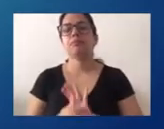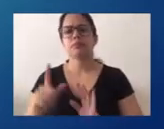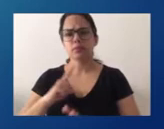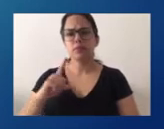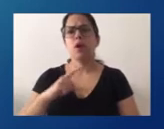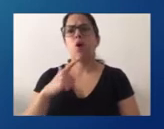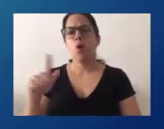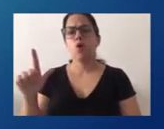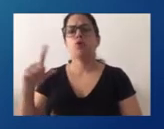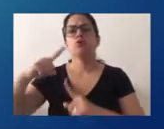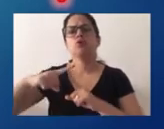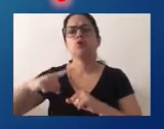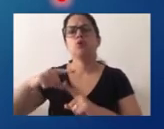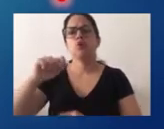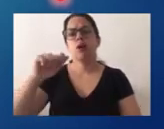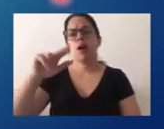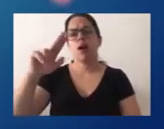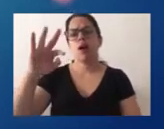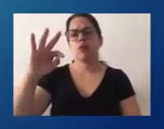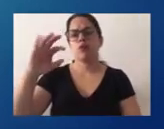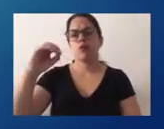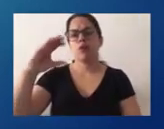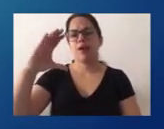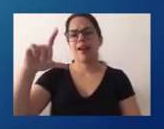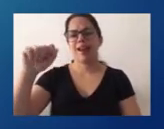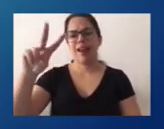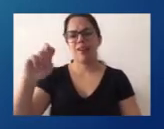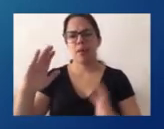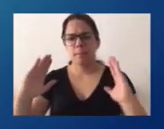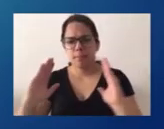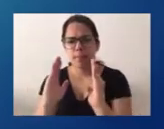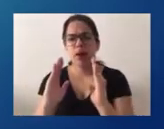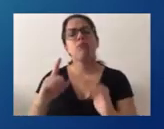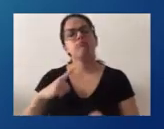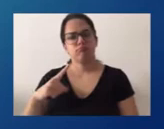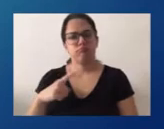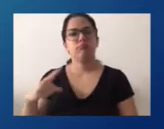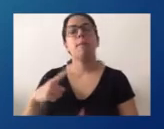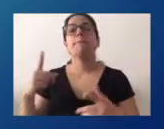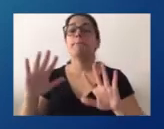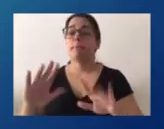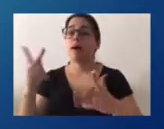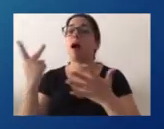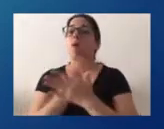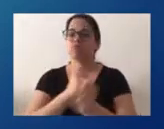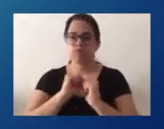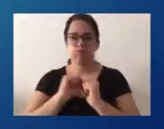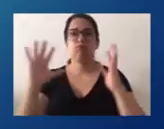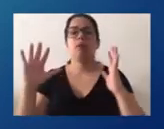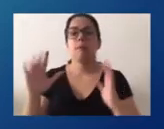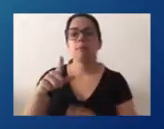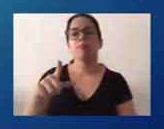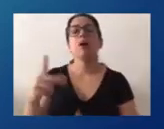Bem, autoclaves menores também podem ter um impacto muito grande, né, nesse tipo de acidente. Então, esse que eu